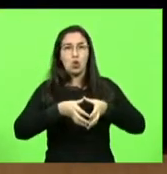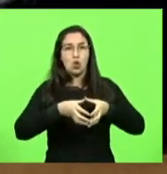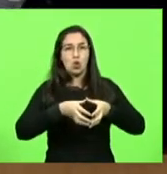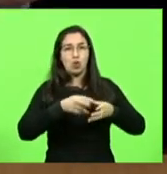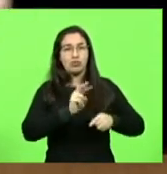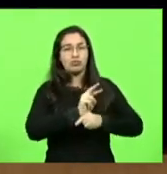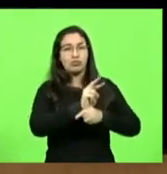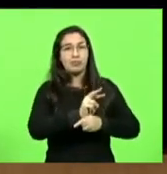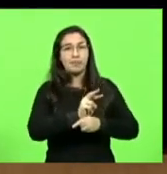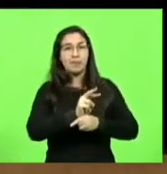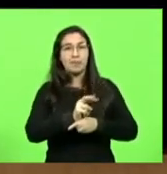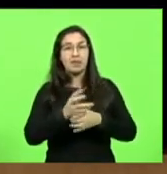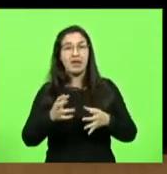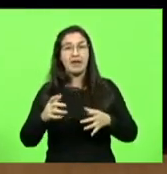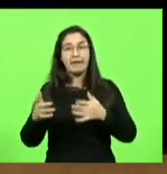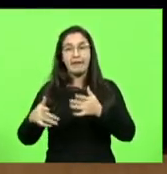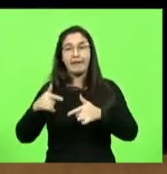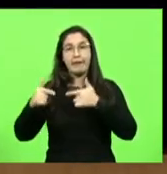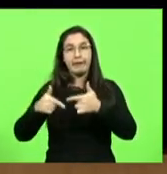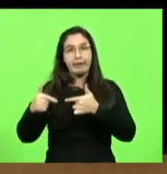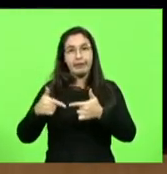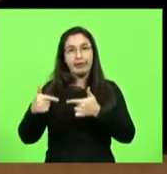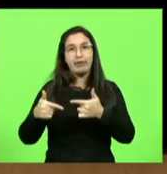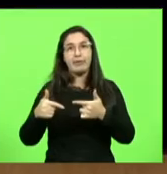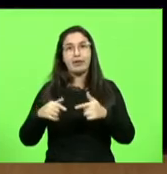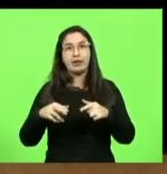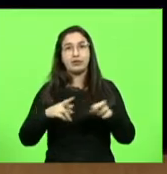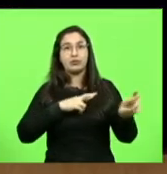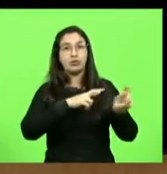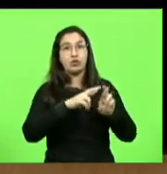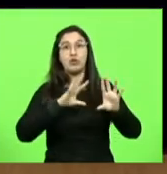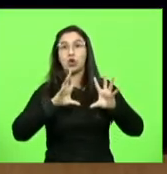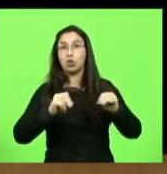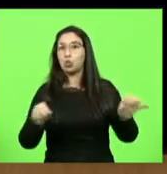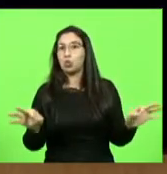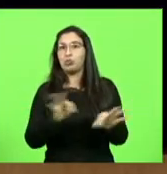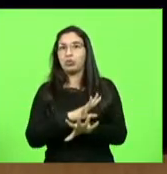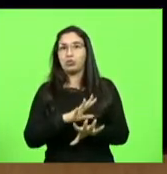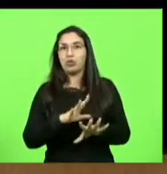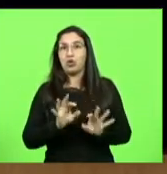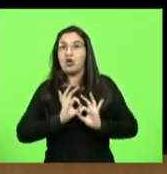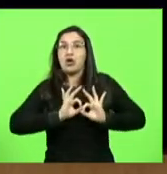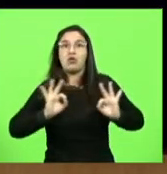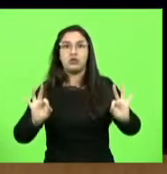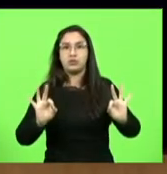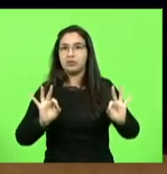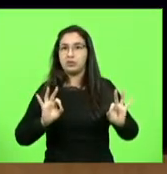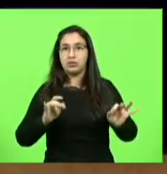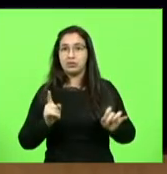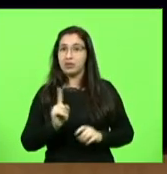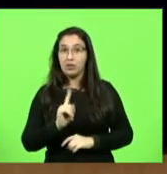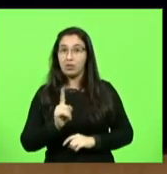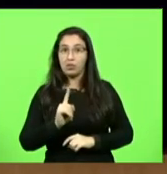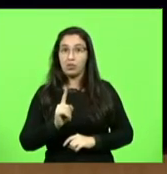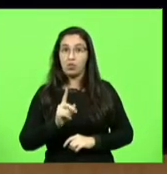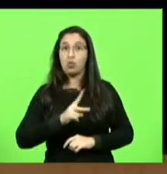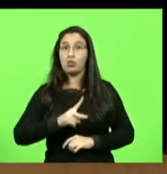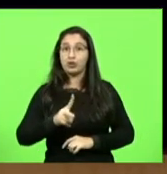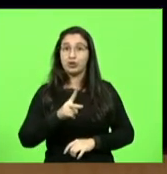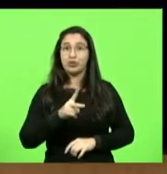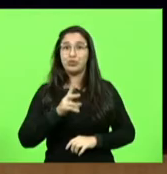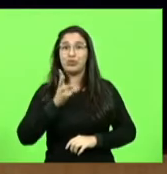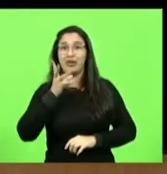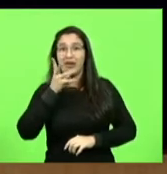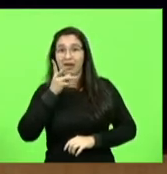Exército estivesse trabalhando e as estradas estivessem todas prontas, agora está mil maravilhas. E não está nada. Continua passo de